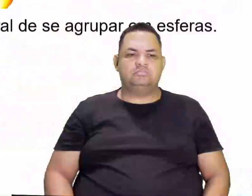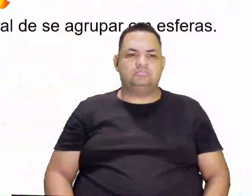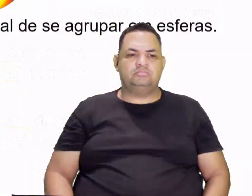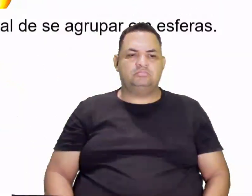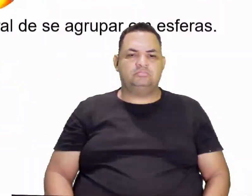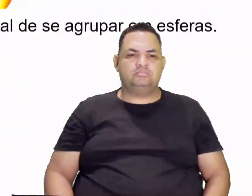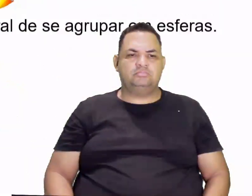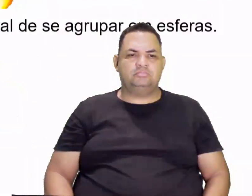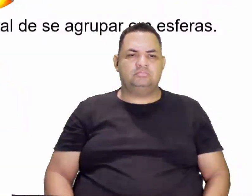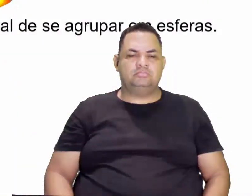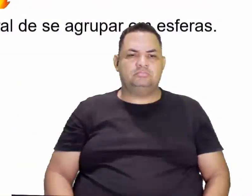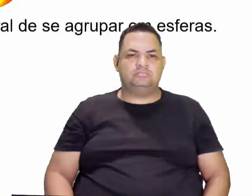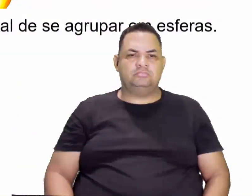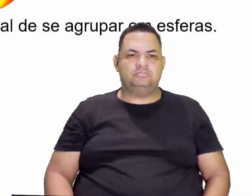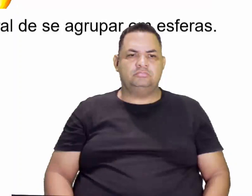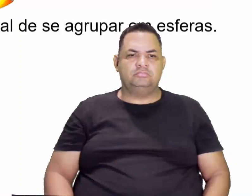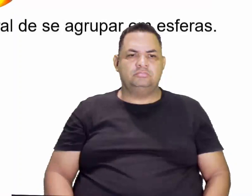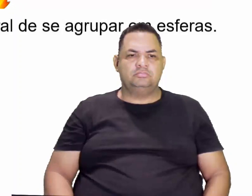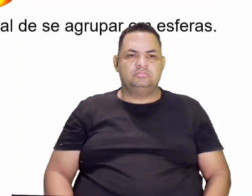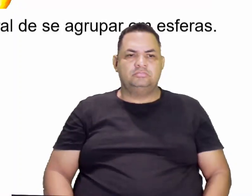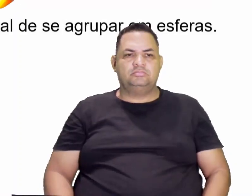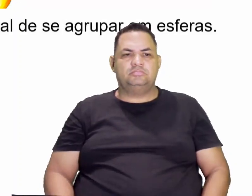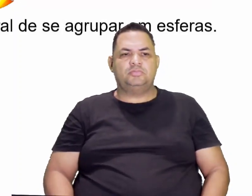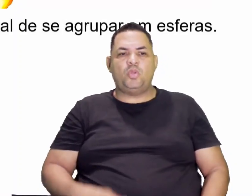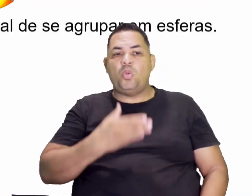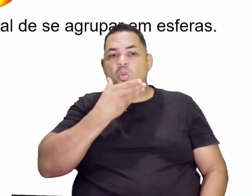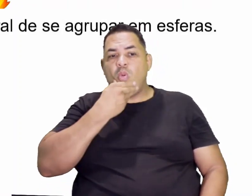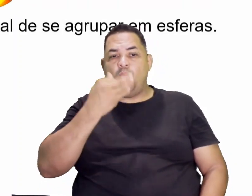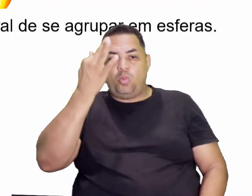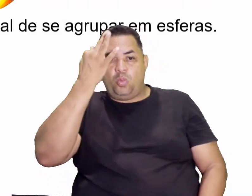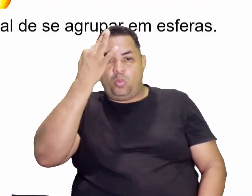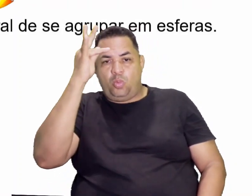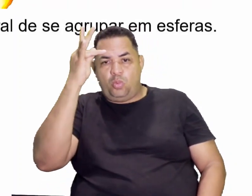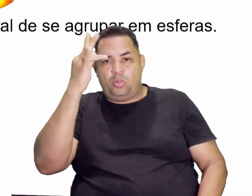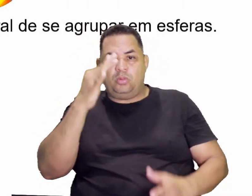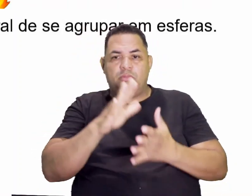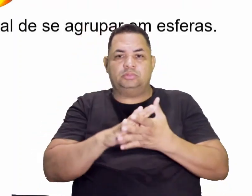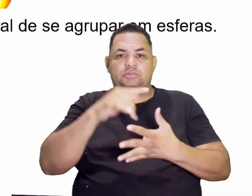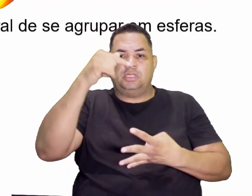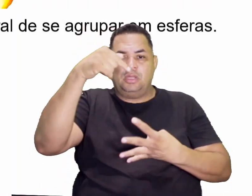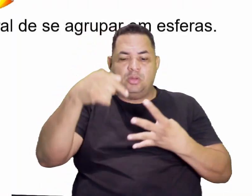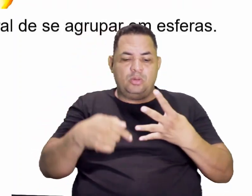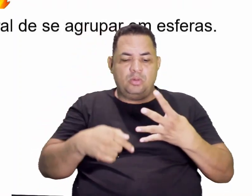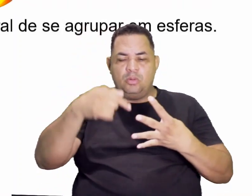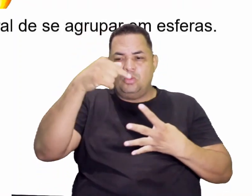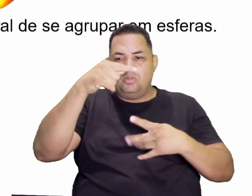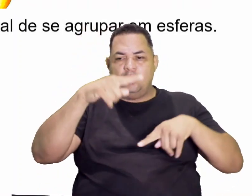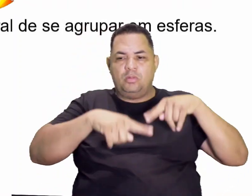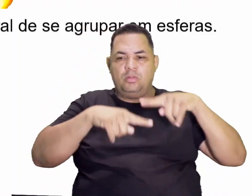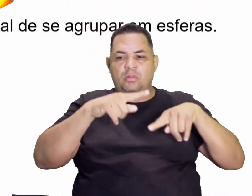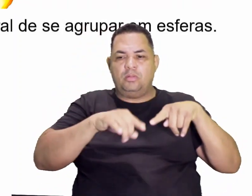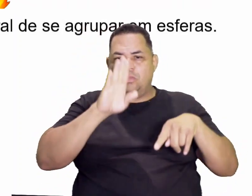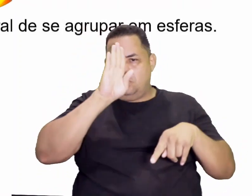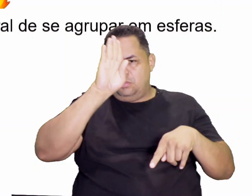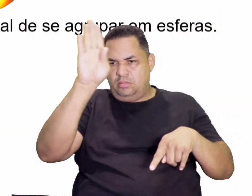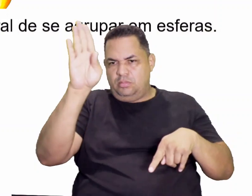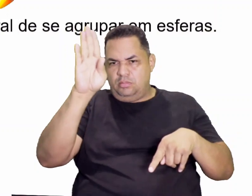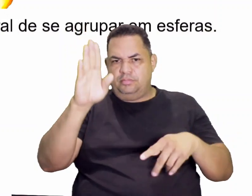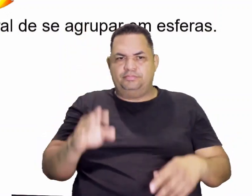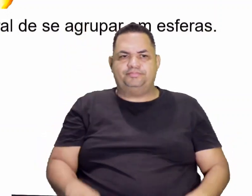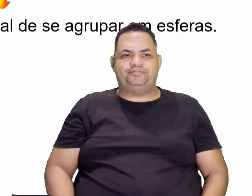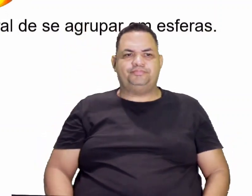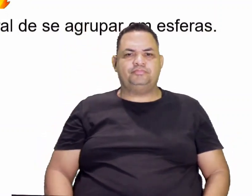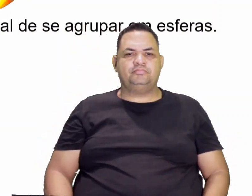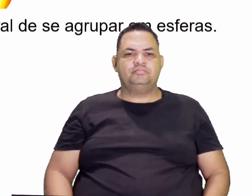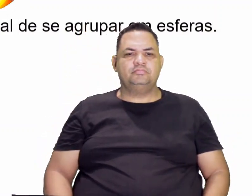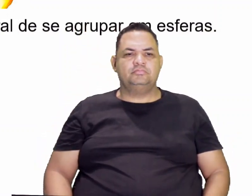Olha aí. Os filósofos haviam eleito 4 elementos fundamentais, isso na filosofia da natureza,